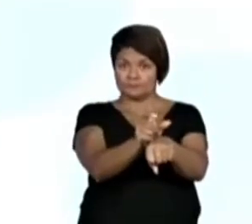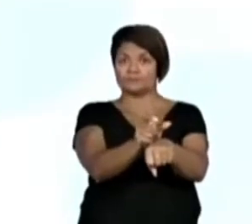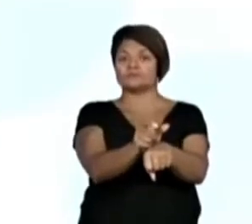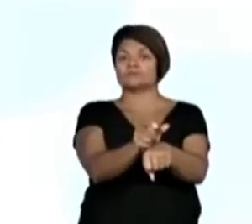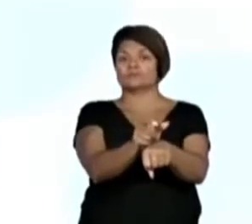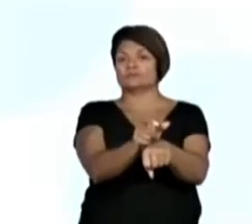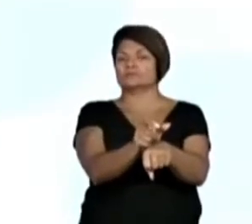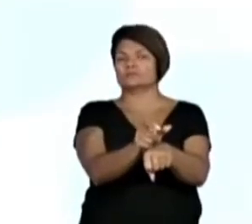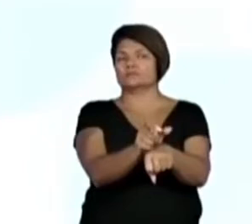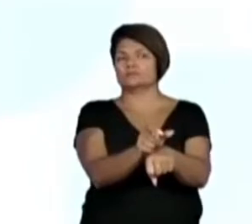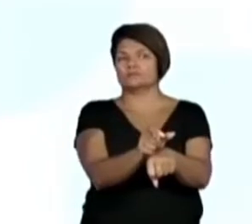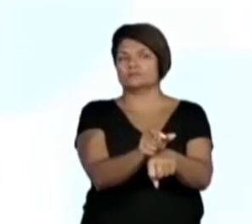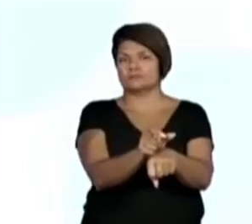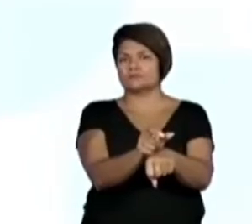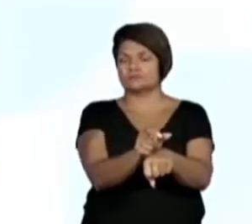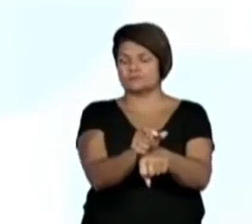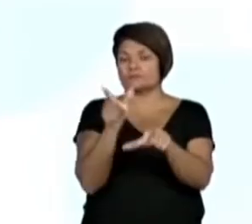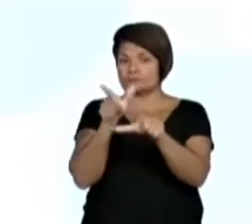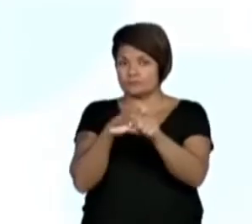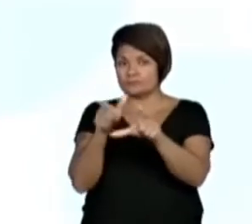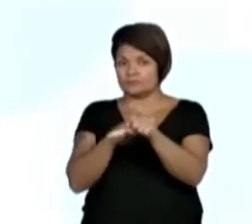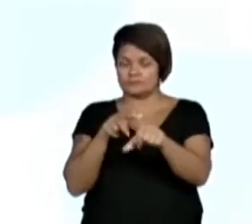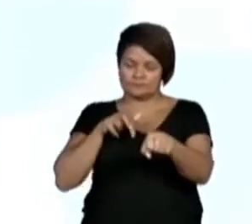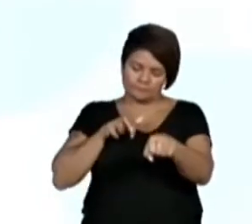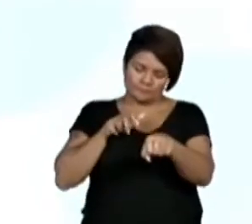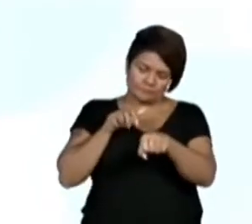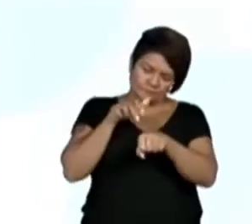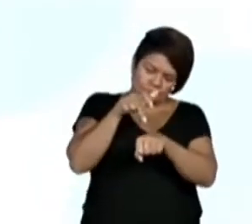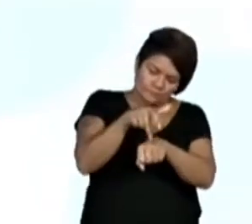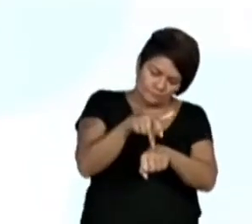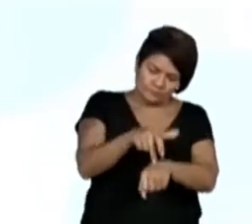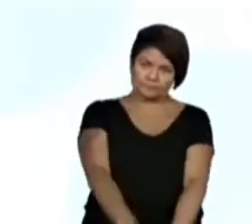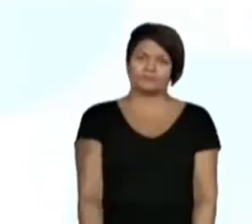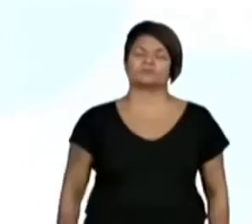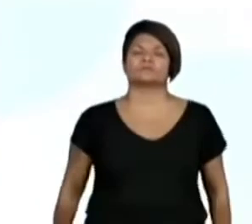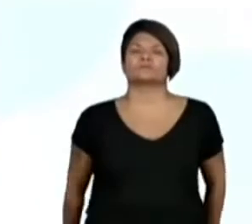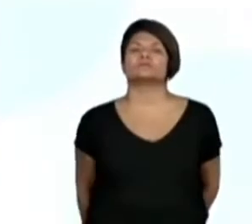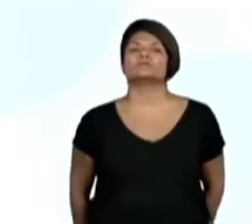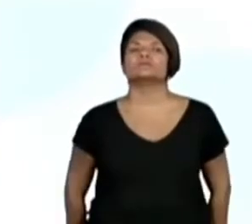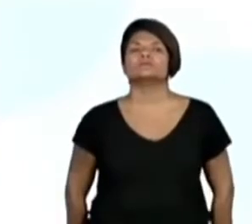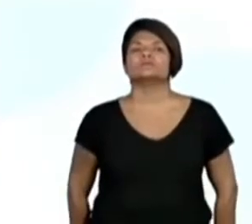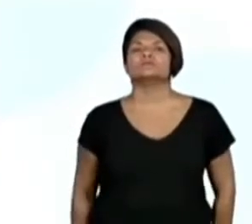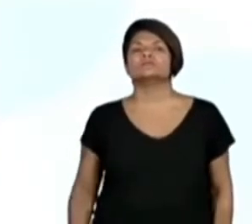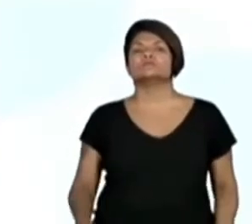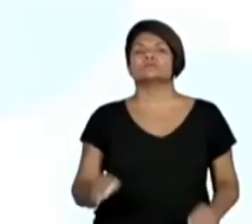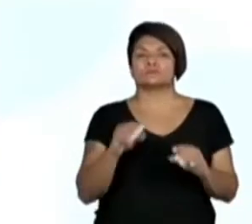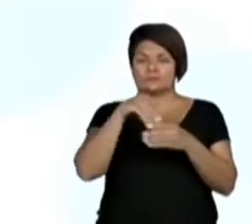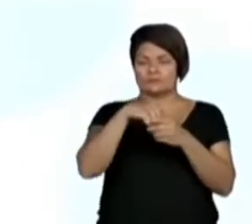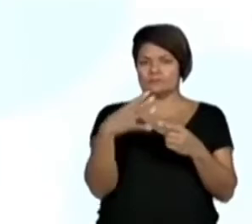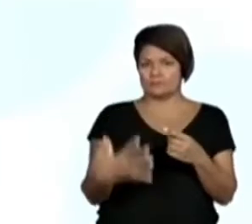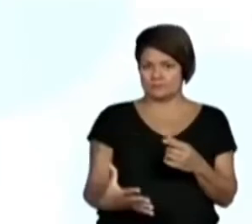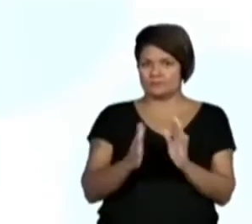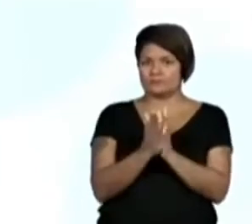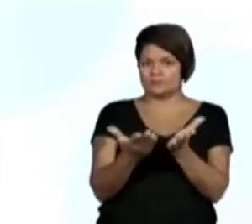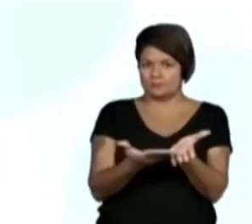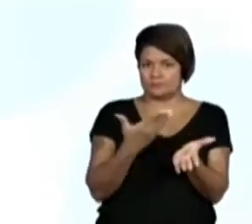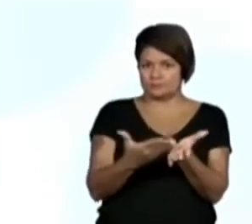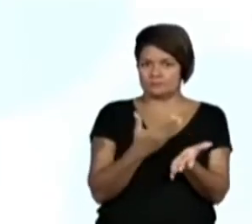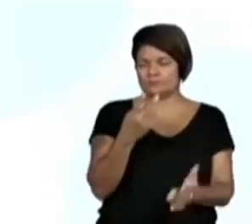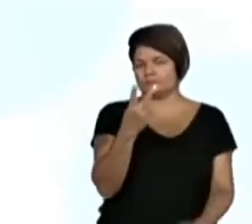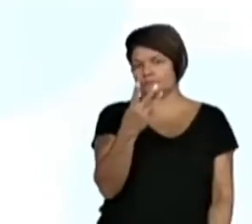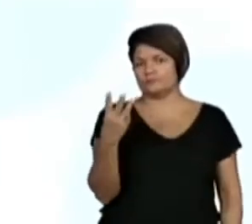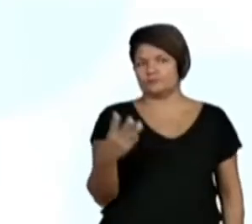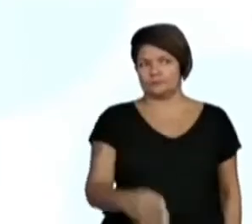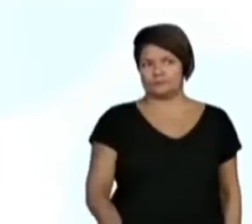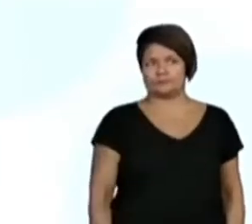Olha, só lembrando que esse conteúdo está na página 23 aí do material do Aprender Sempre. A professora Ana desenhou